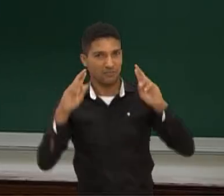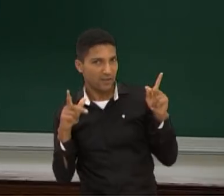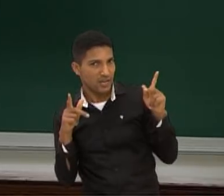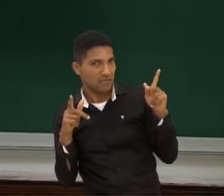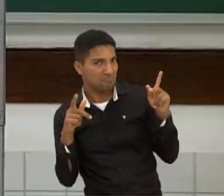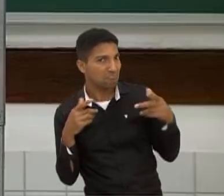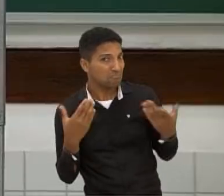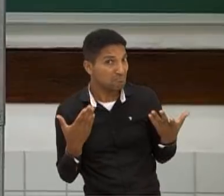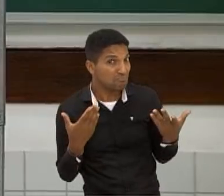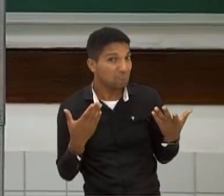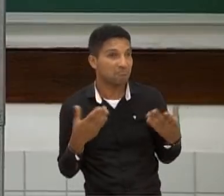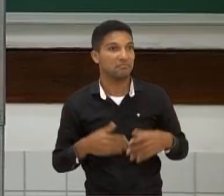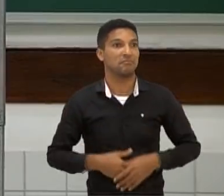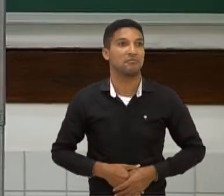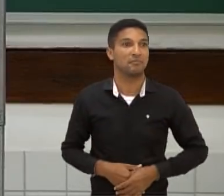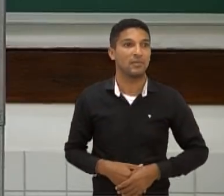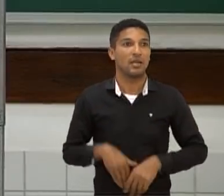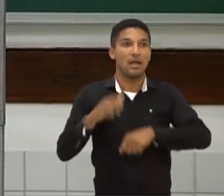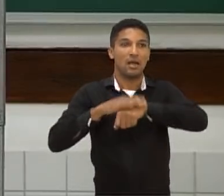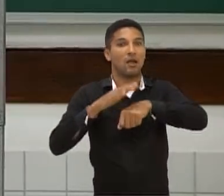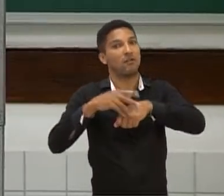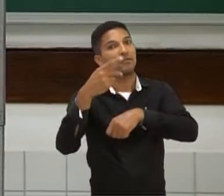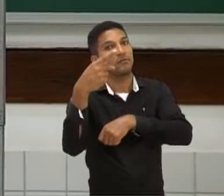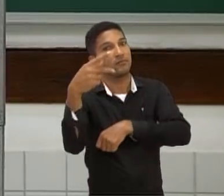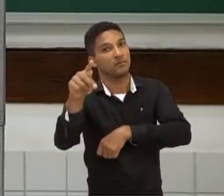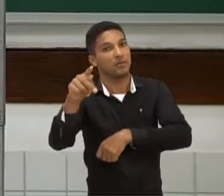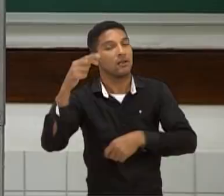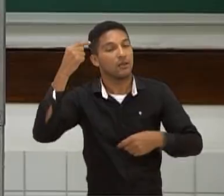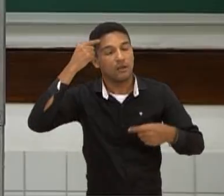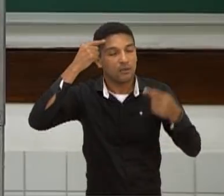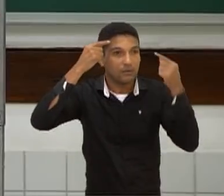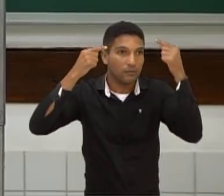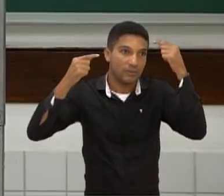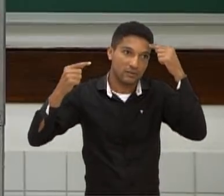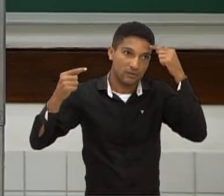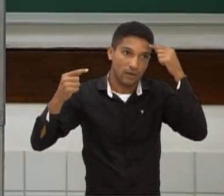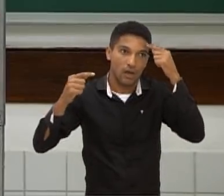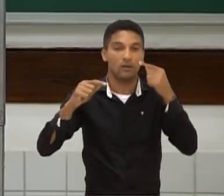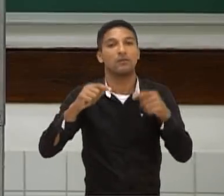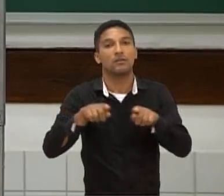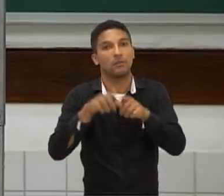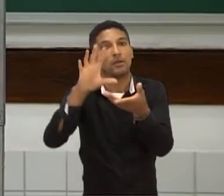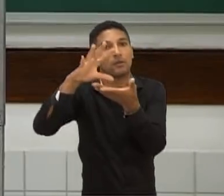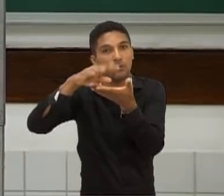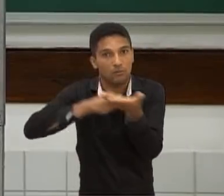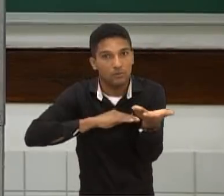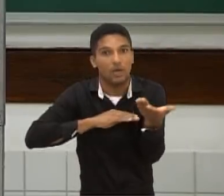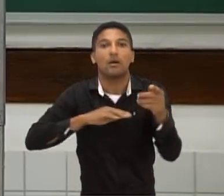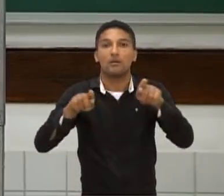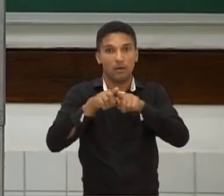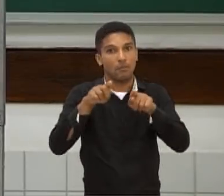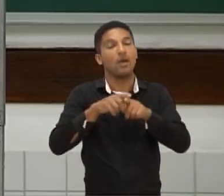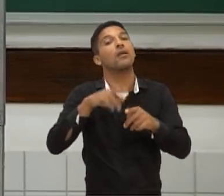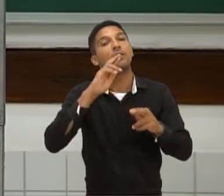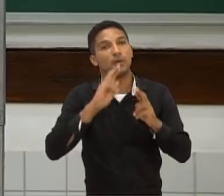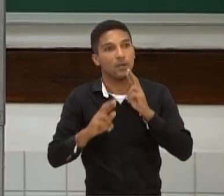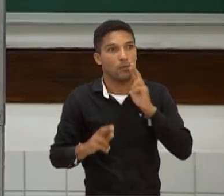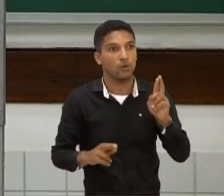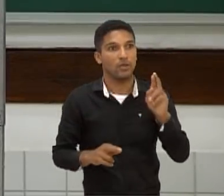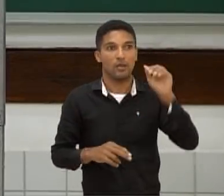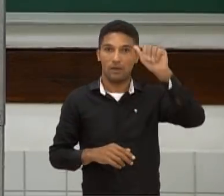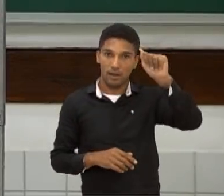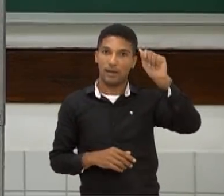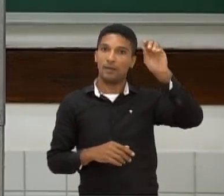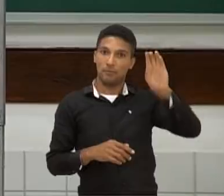vocês. A professora irá dar um tempo para vocês pensarem, copiarem e responderem aí essas alternativas ali